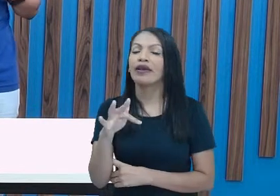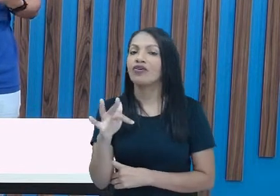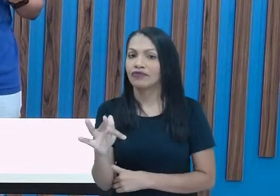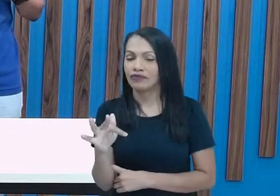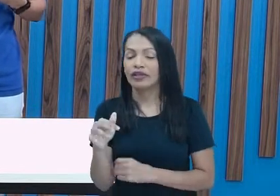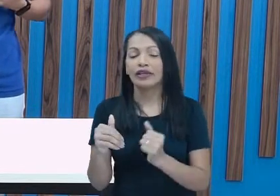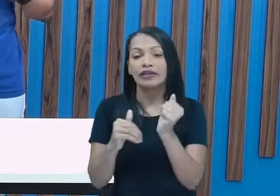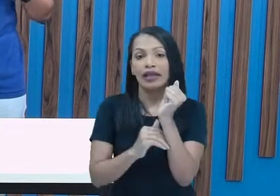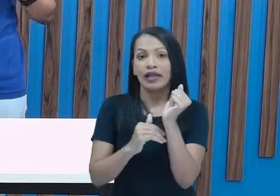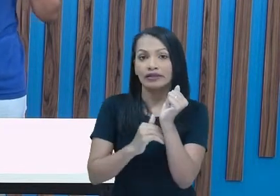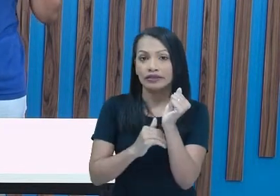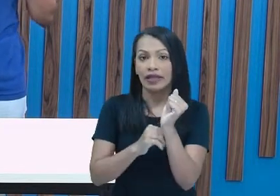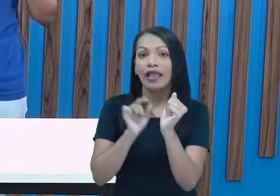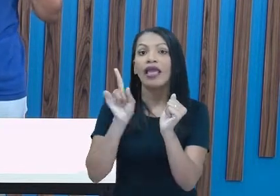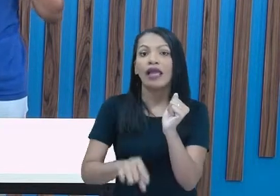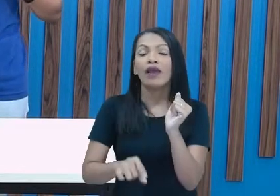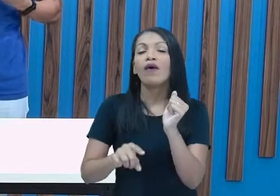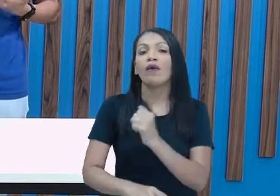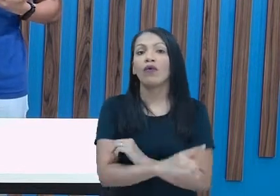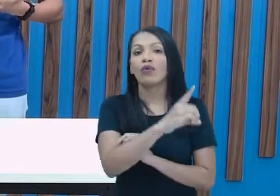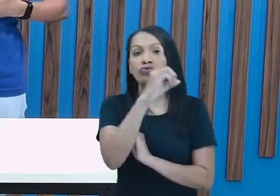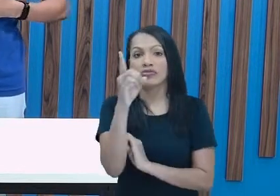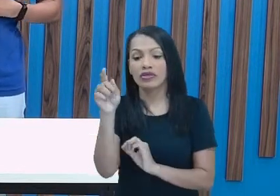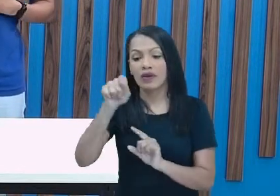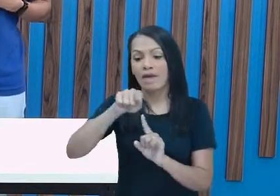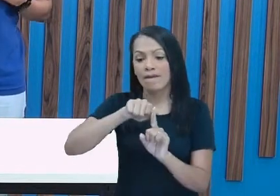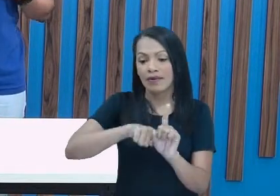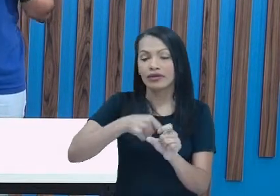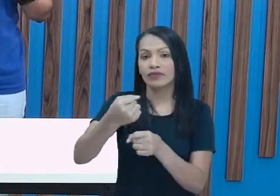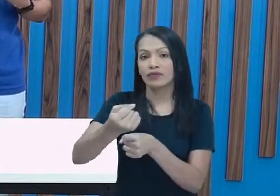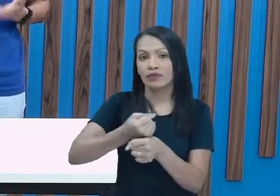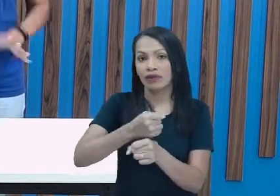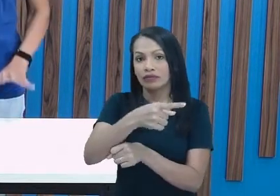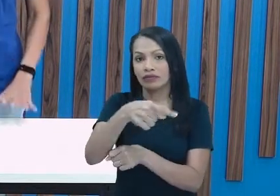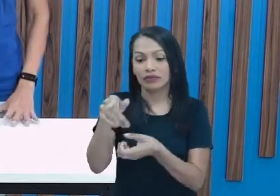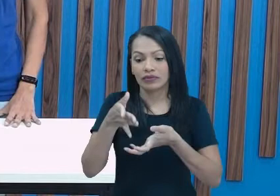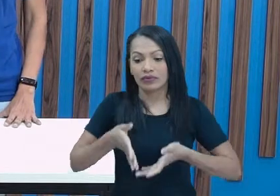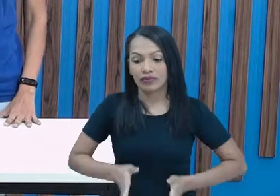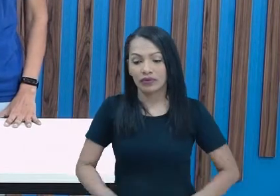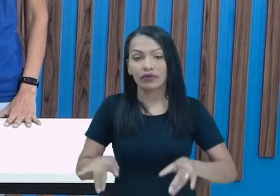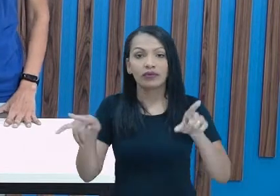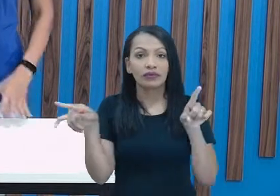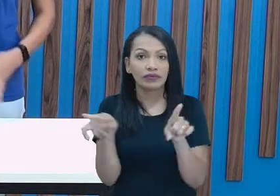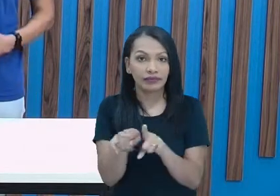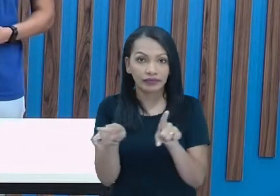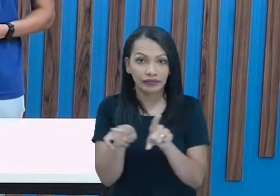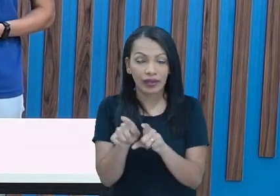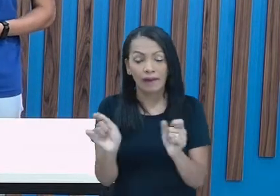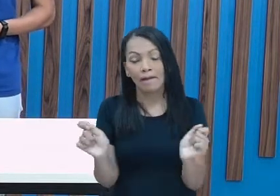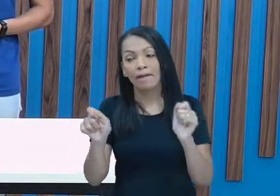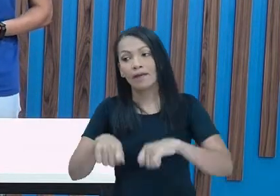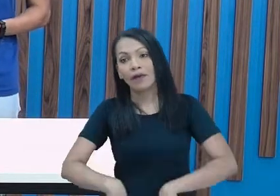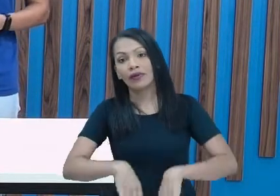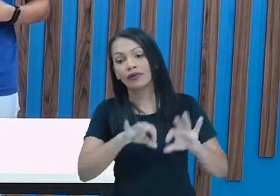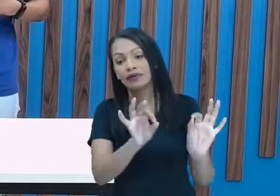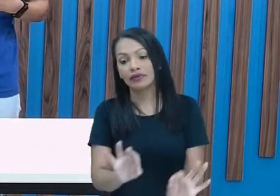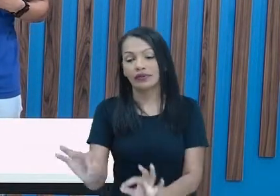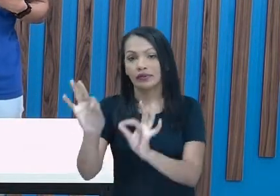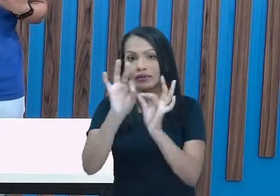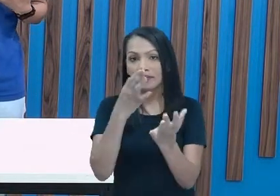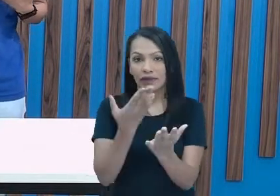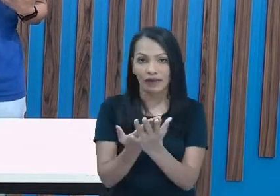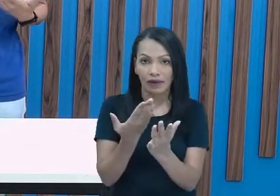o dia, o mês e o ano que você nasceu. E a outra maneira em que você também pode assistir essa aula